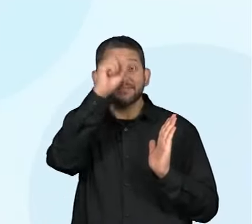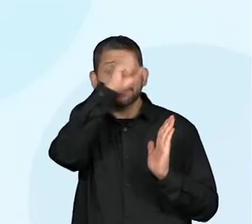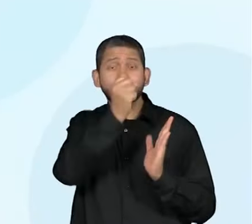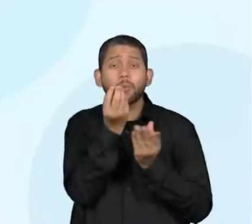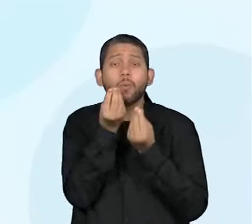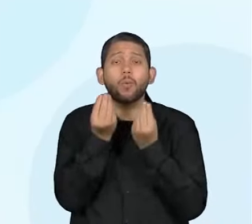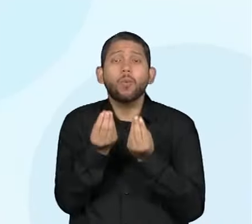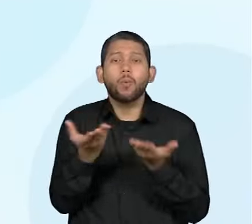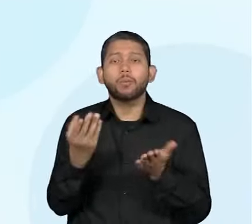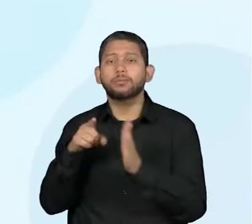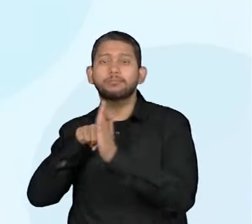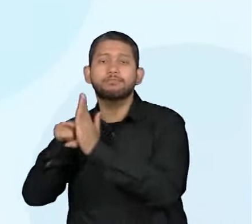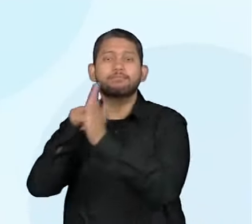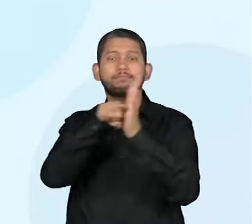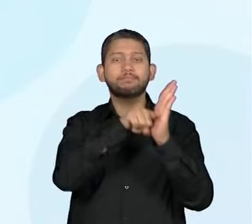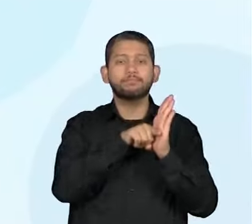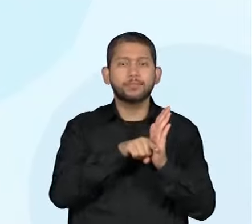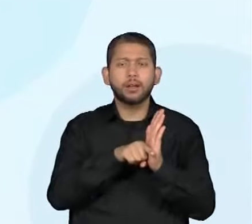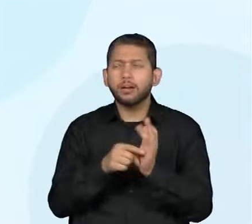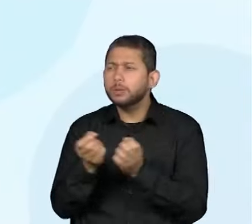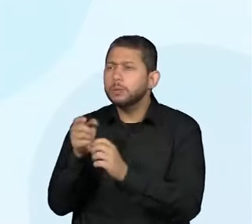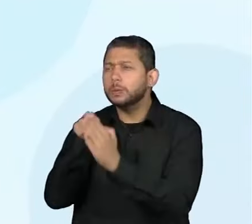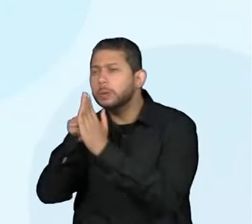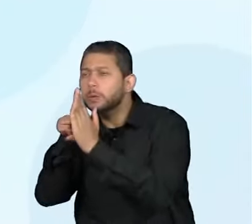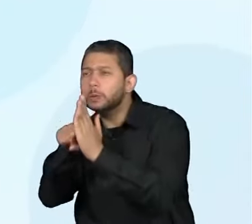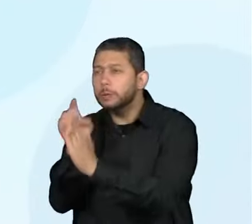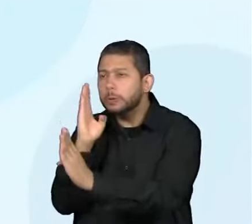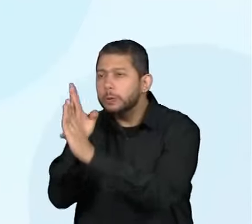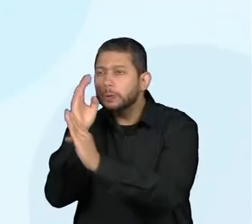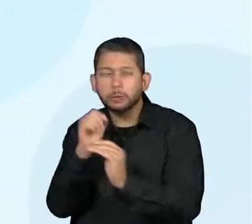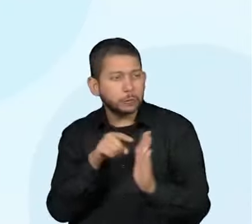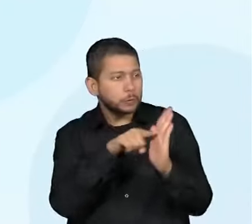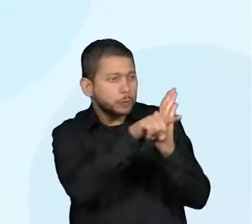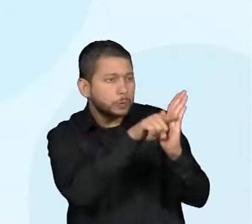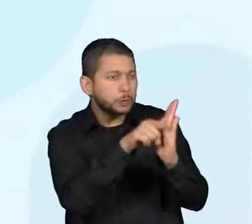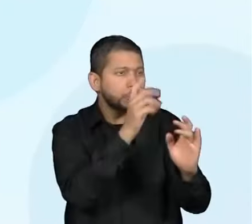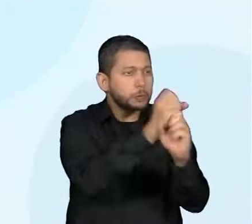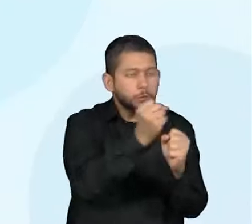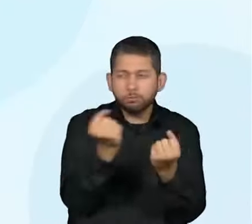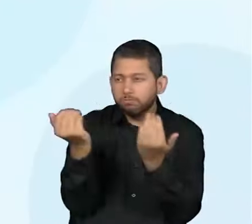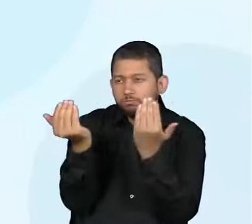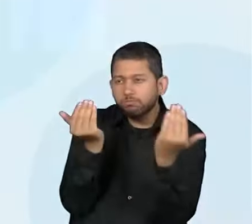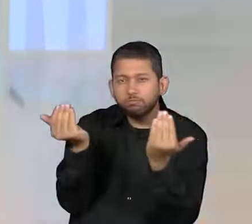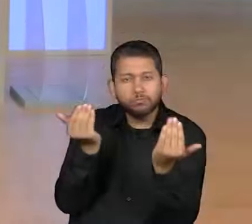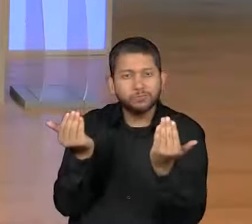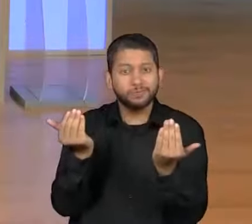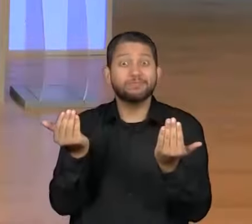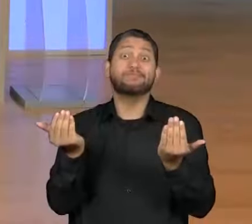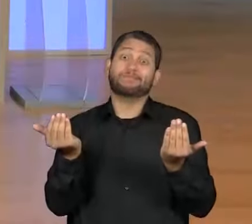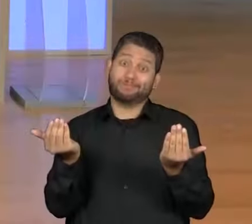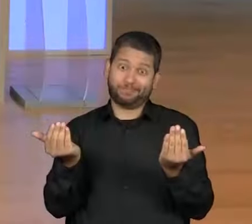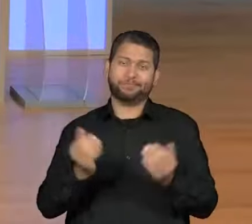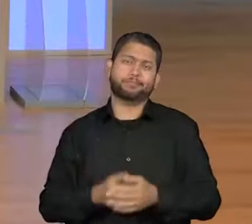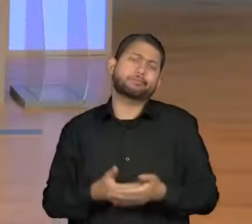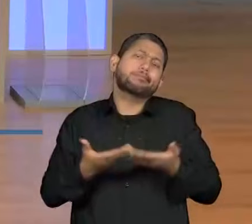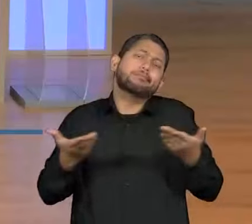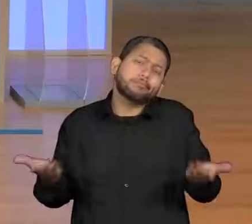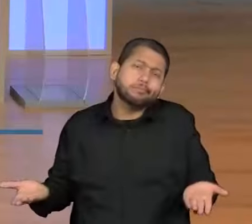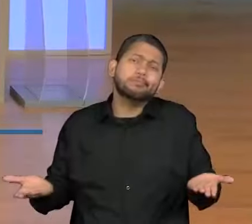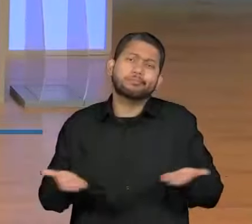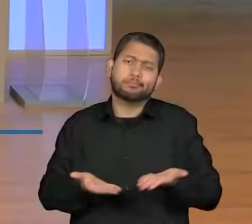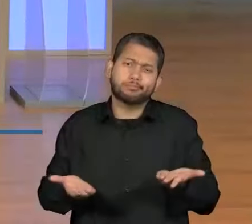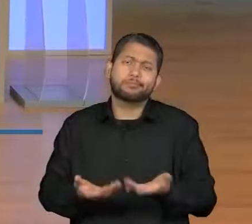pesquisa, não é, Pro? Sim, na aula passada nós falamos um pouco sobre isso, né? Que agora com a internet tem